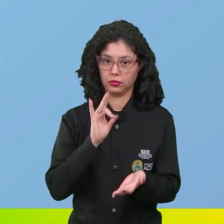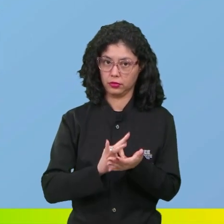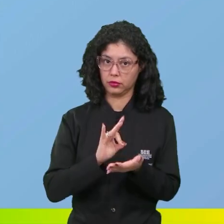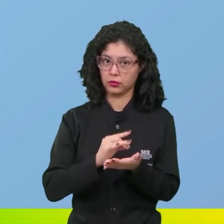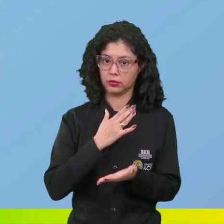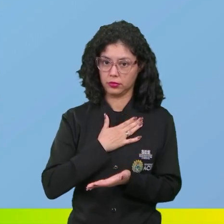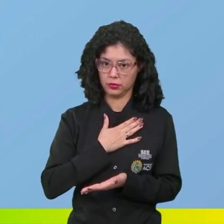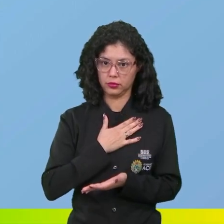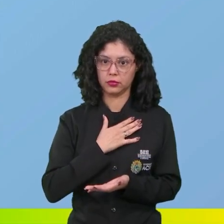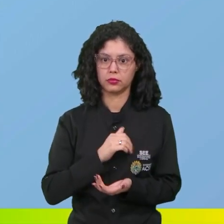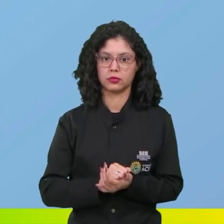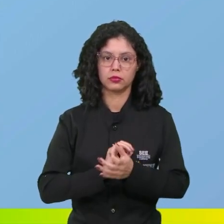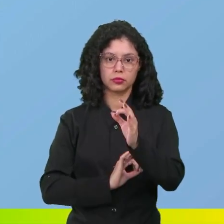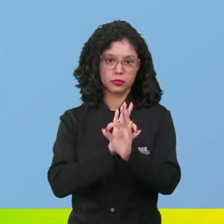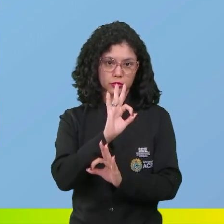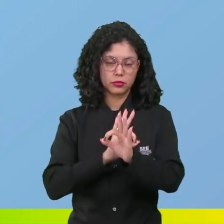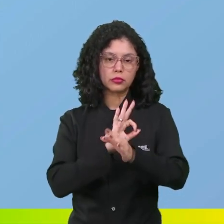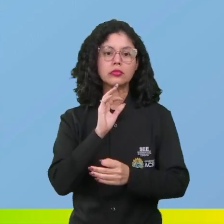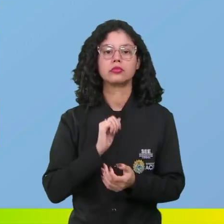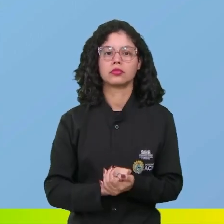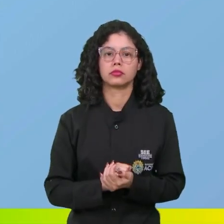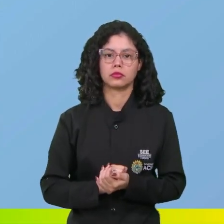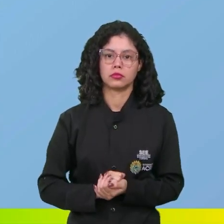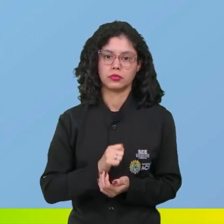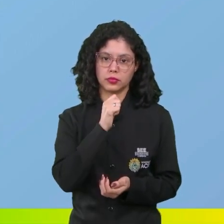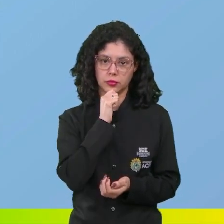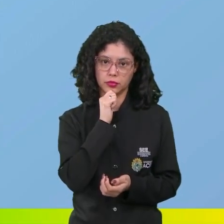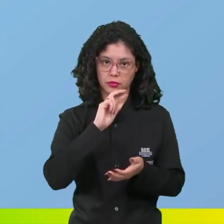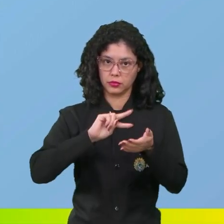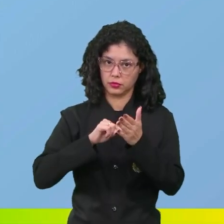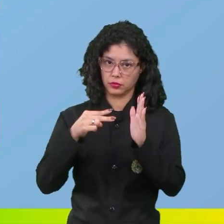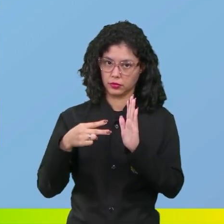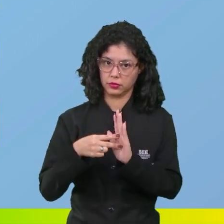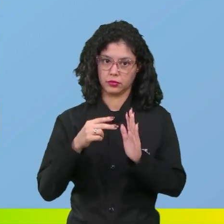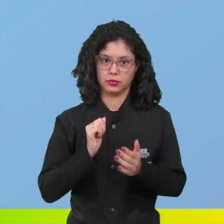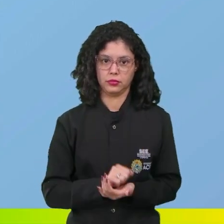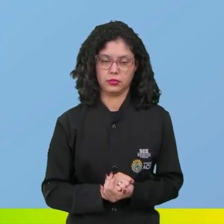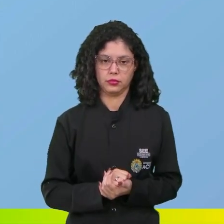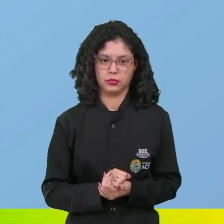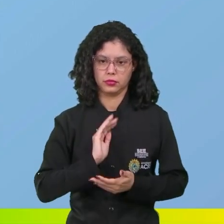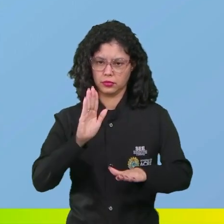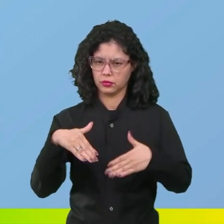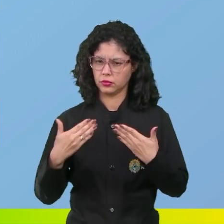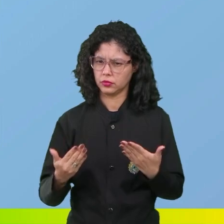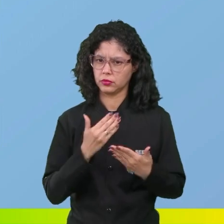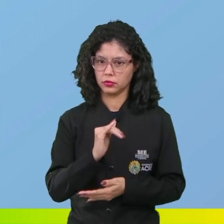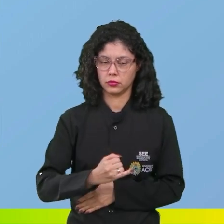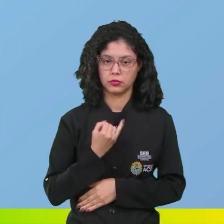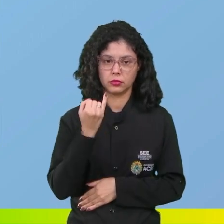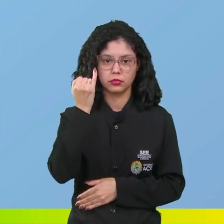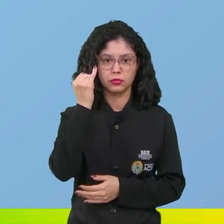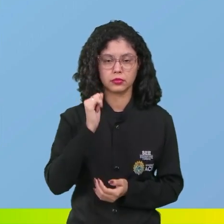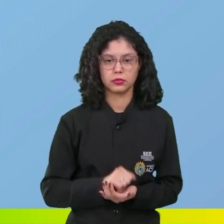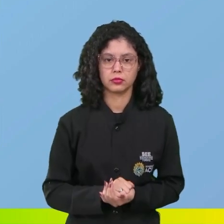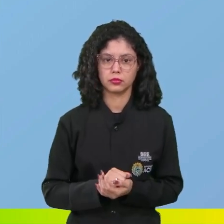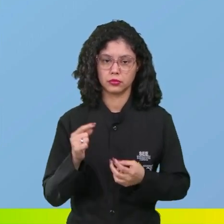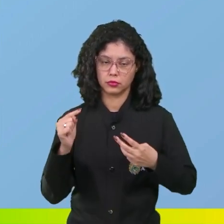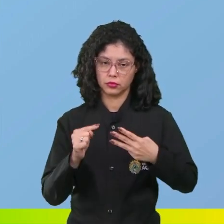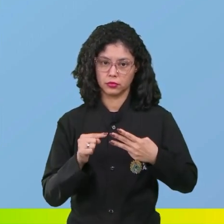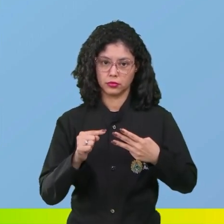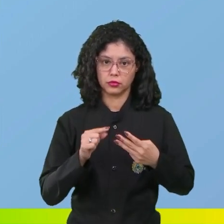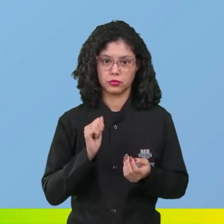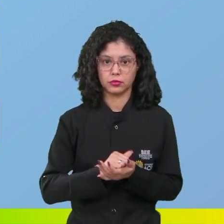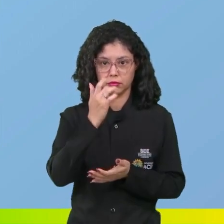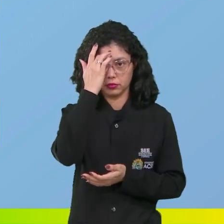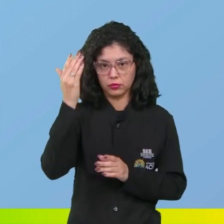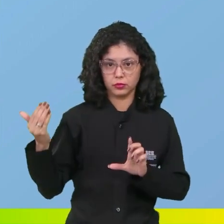mim? Né? Organizar conteúdo de forma significativa. Qual a importância daquilo? Né? 3.